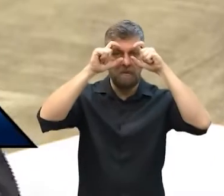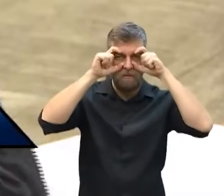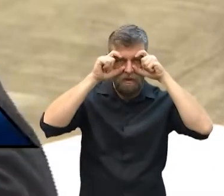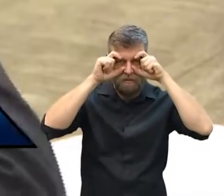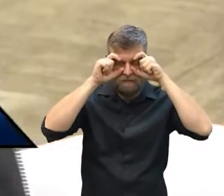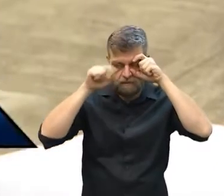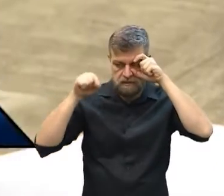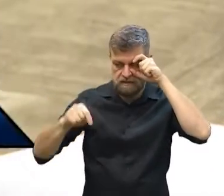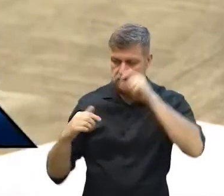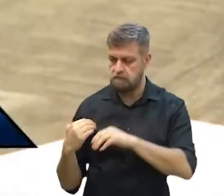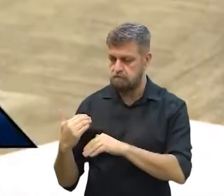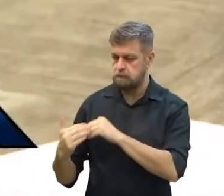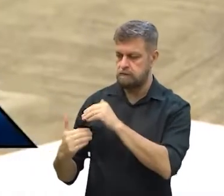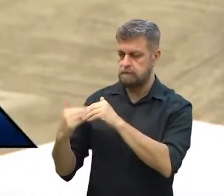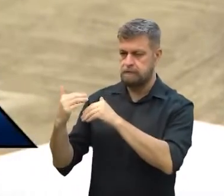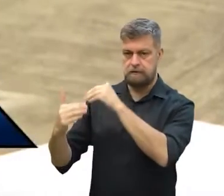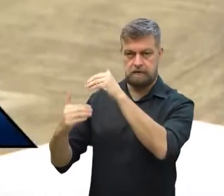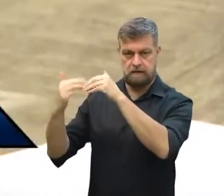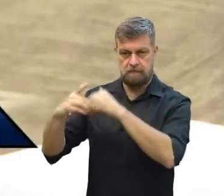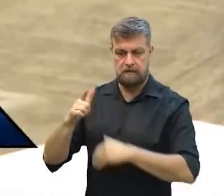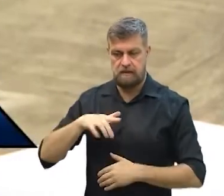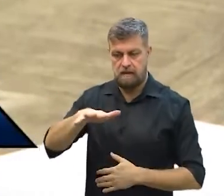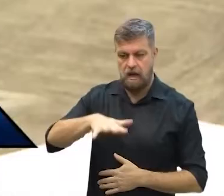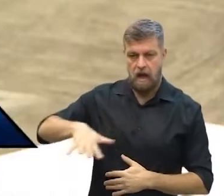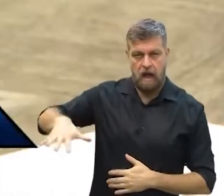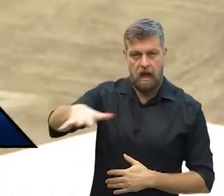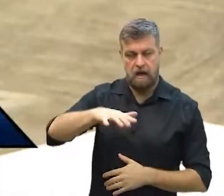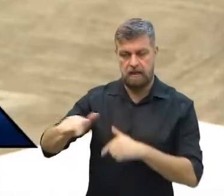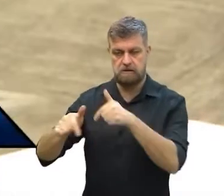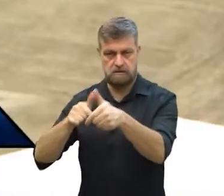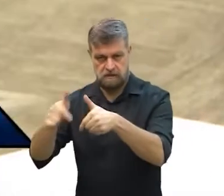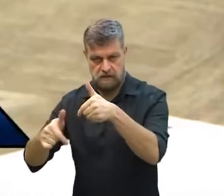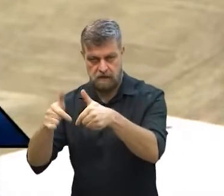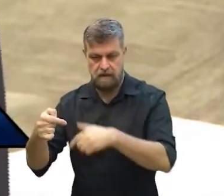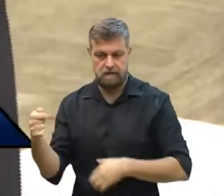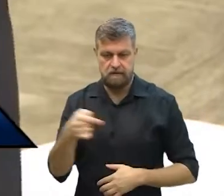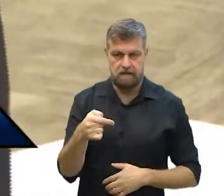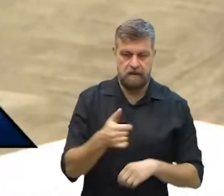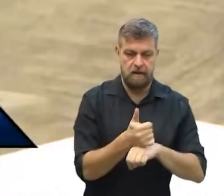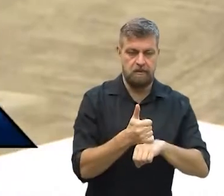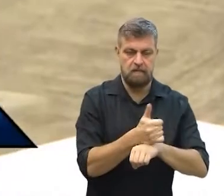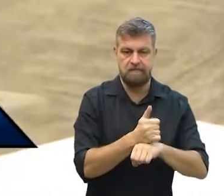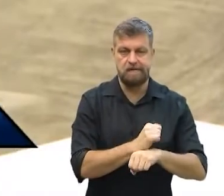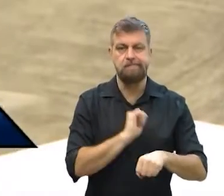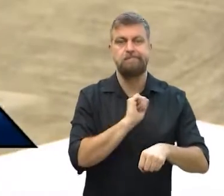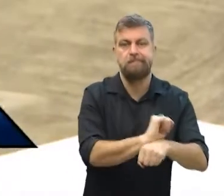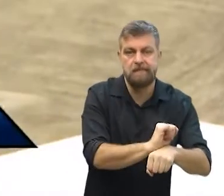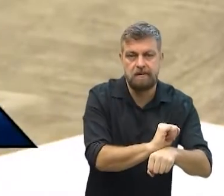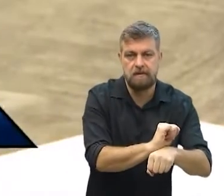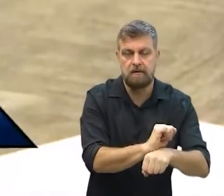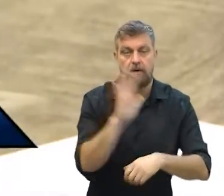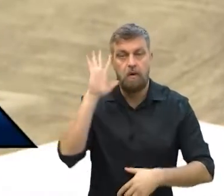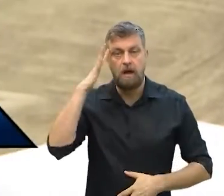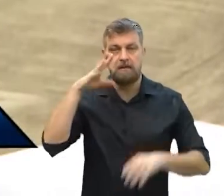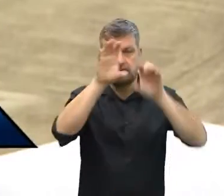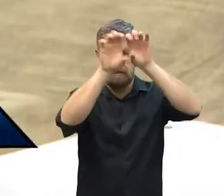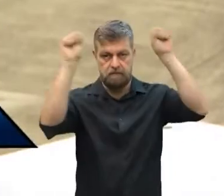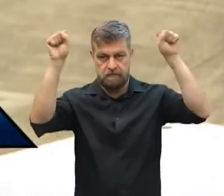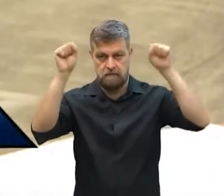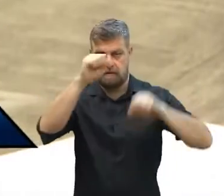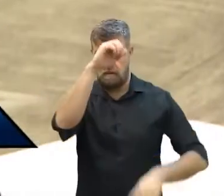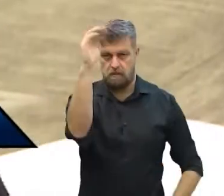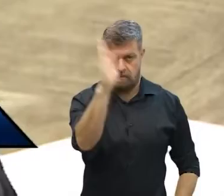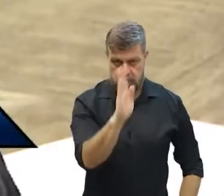outros foram se organizando e, por causa da reserva de mercado, a optometria ficou parada no tempo. Então, o que aconteceu com essa decisão? O